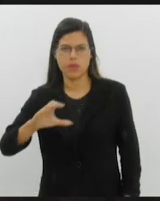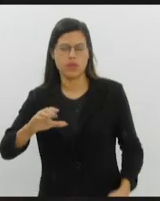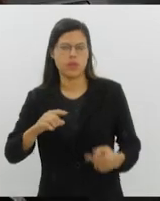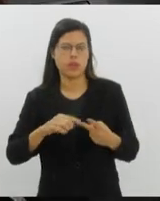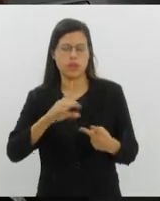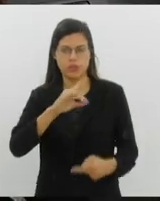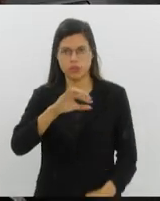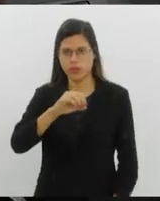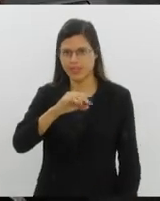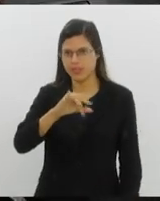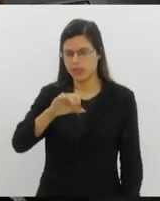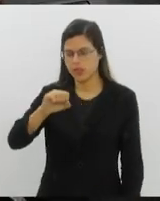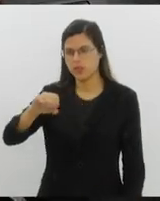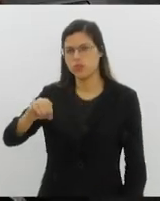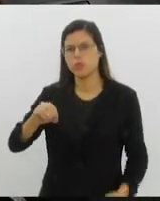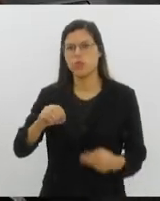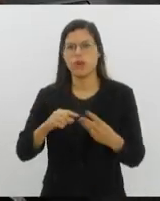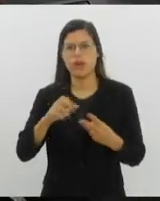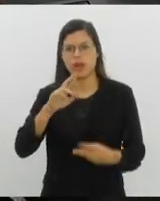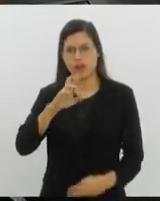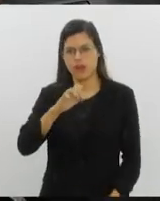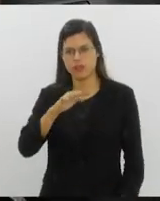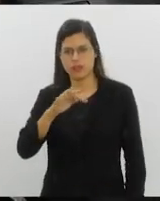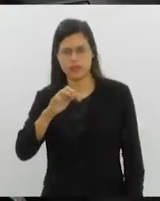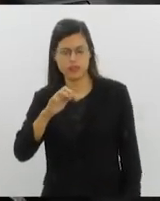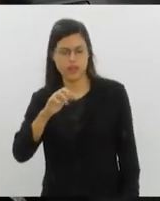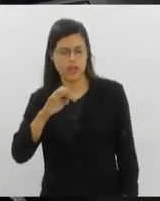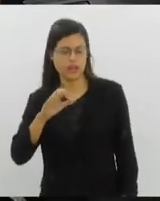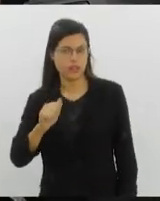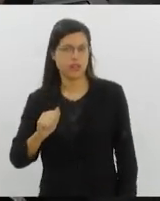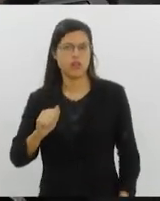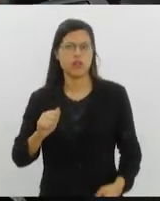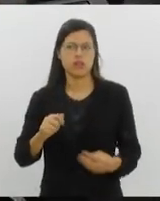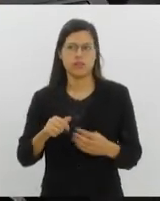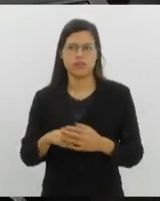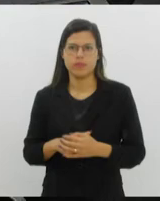Lins, Renata Souza, professor Josemar.